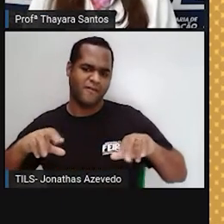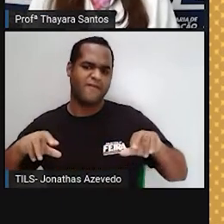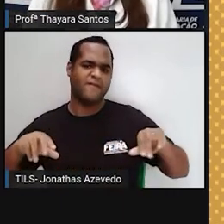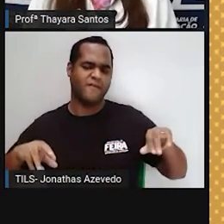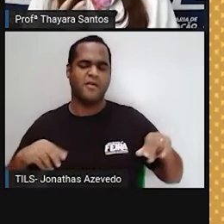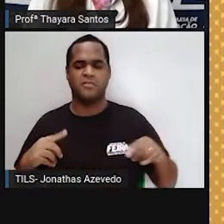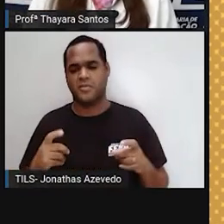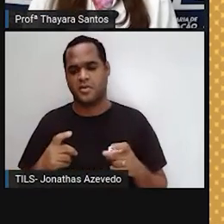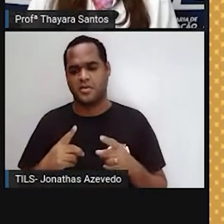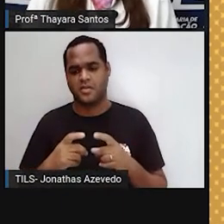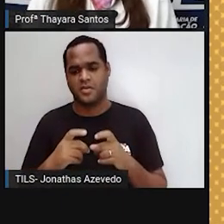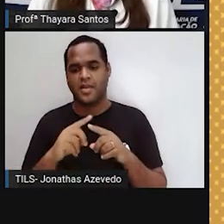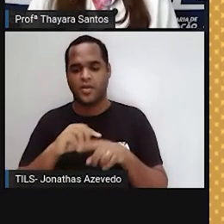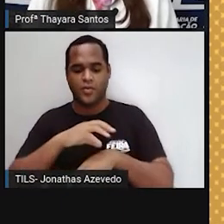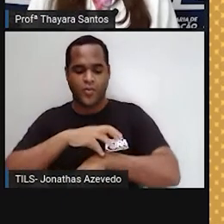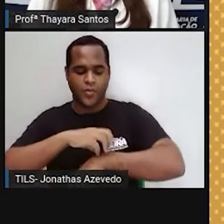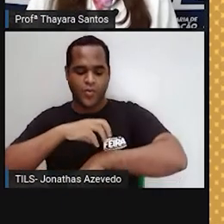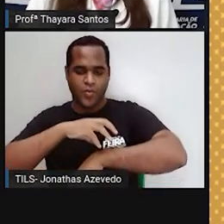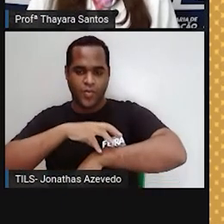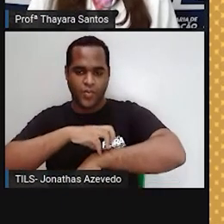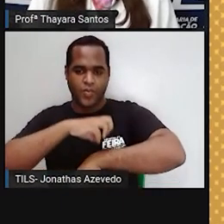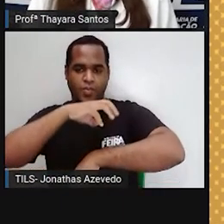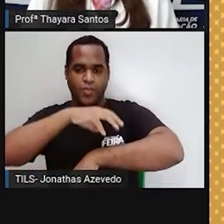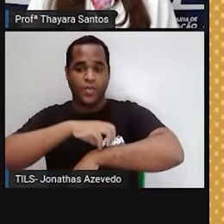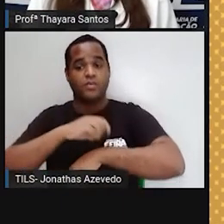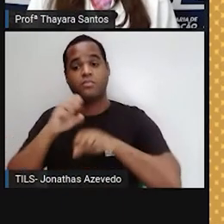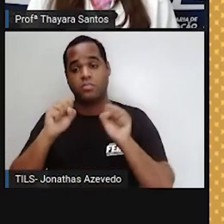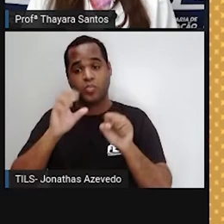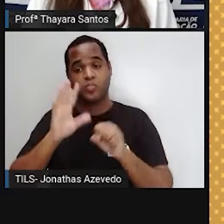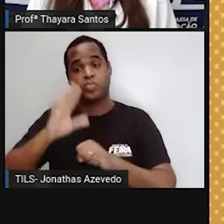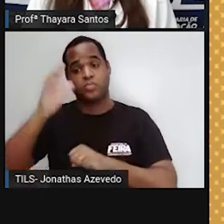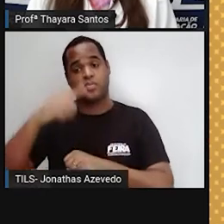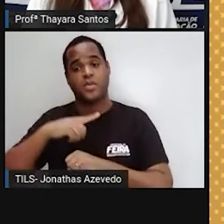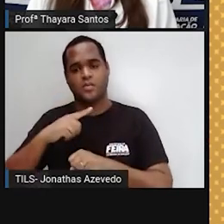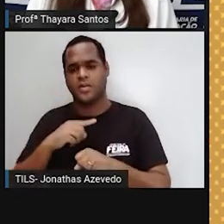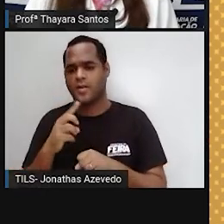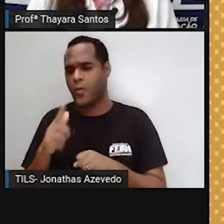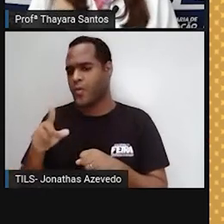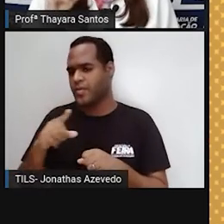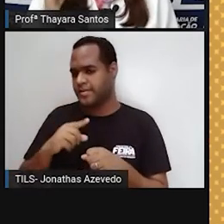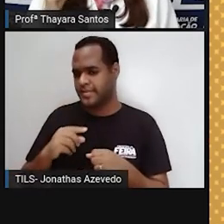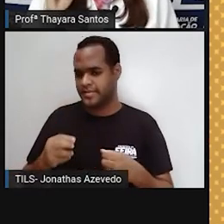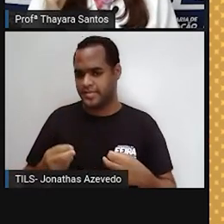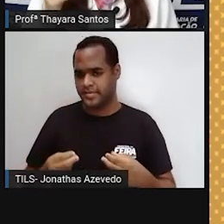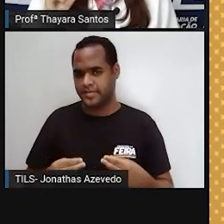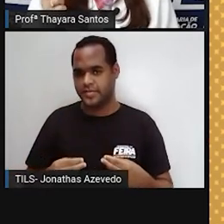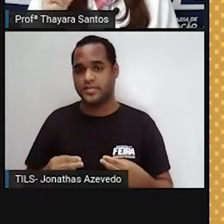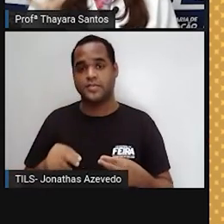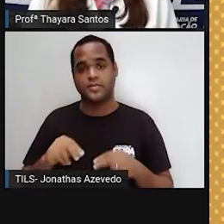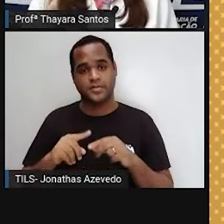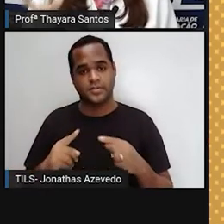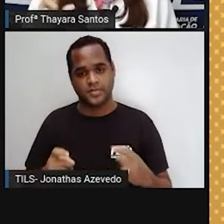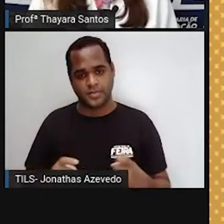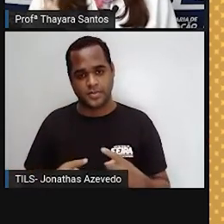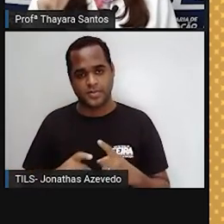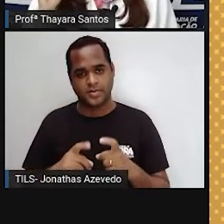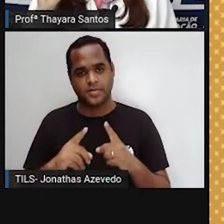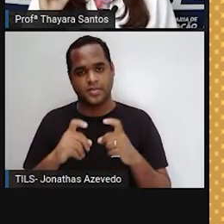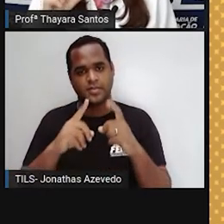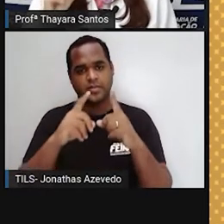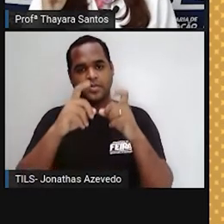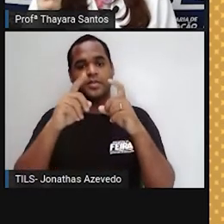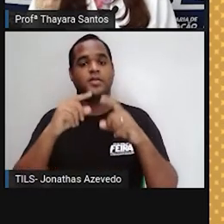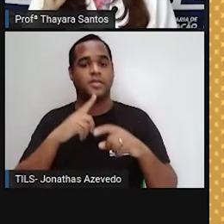as minhocas, sanguessugas, e também pode acontecer em alguns vermes. Essa palavrinha aí, hermafrodita, quer dizer isso,